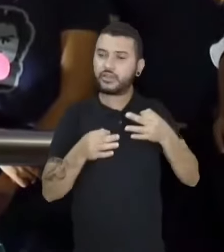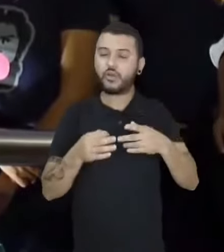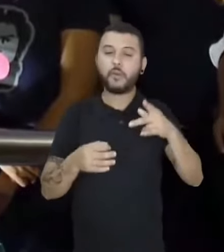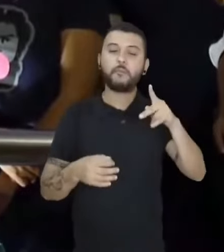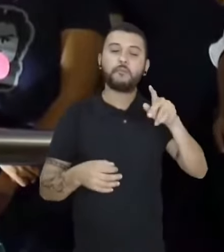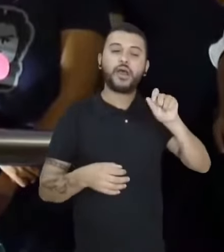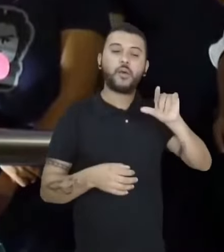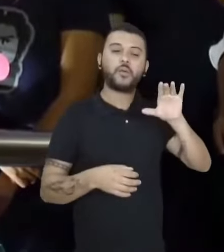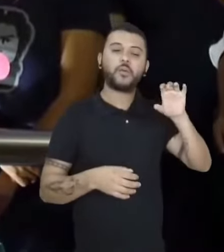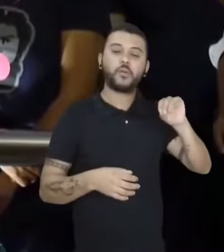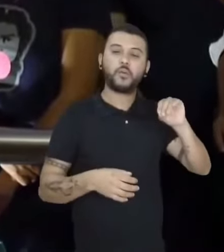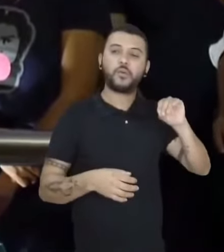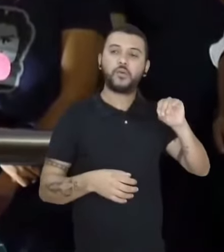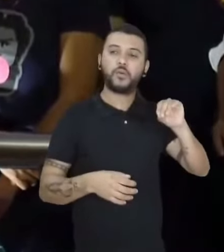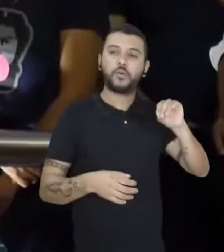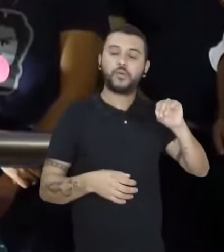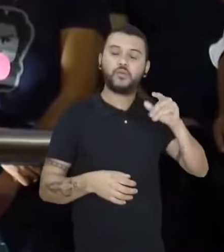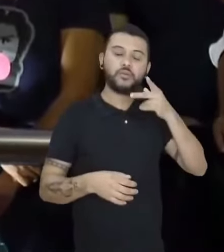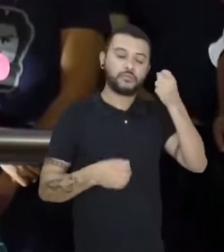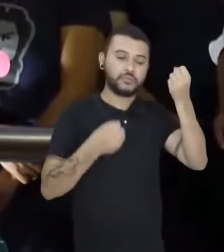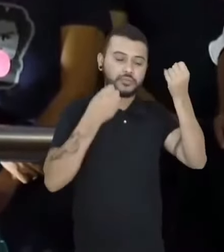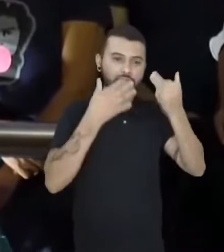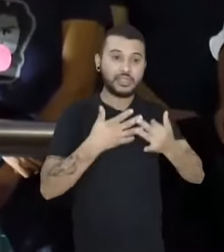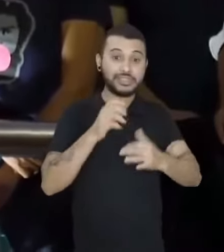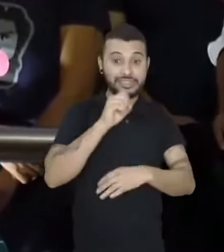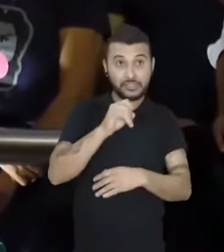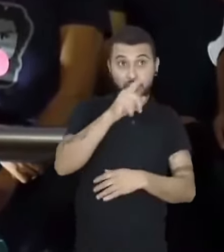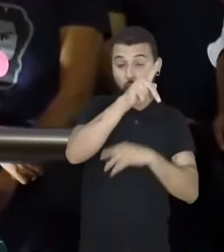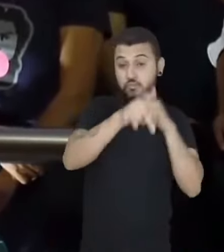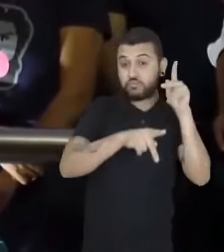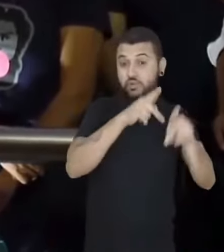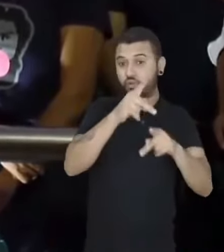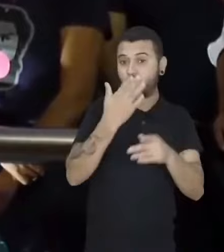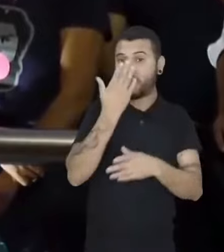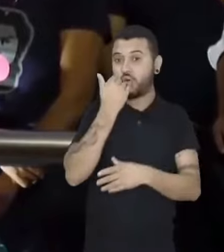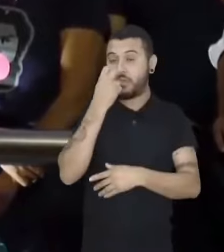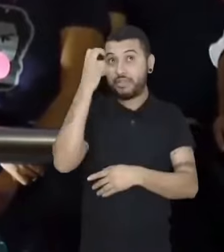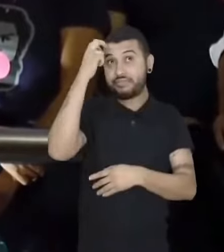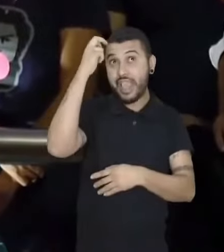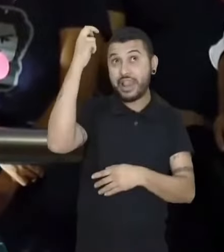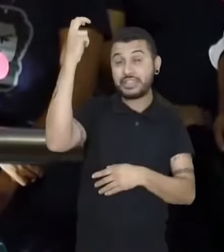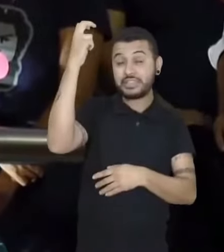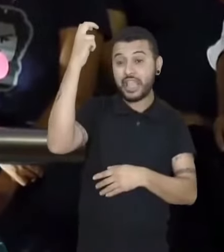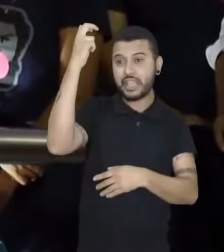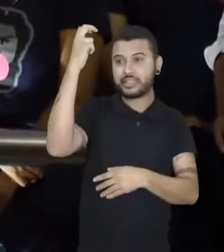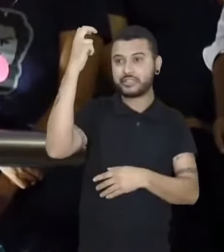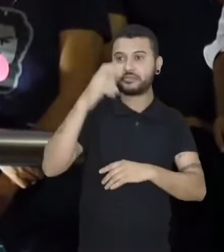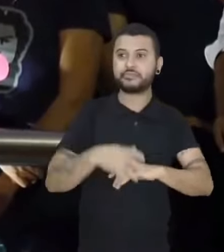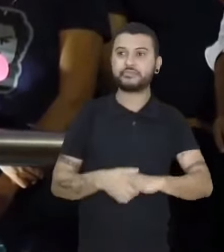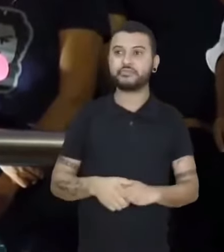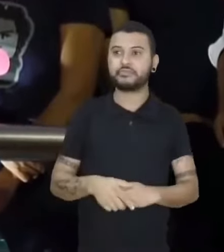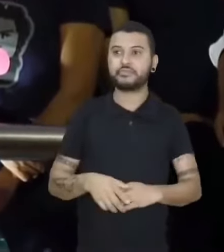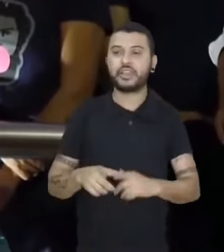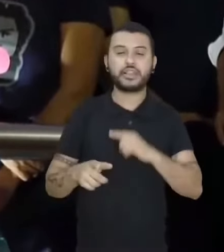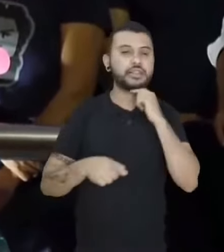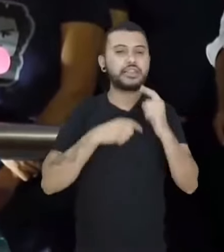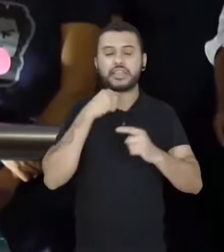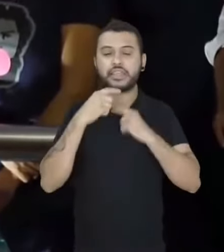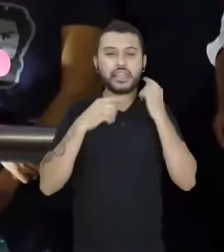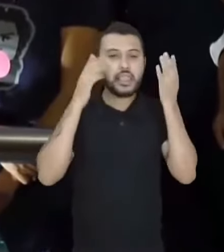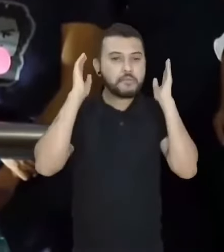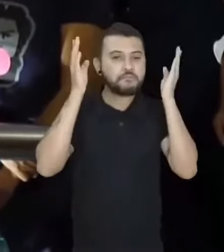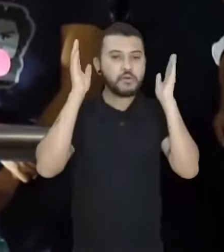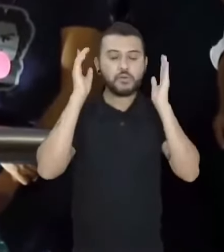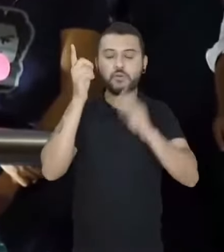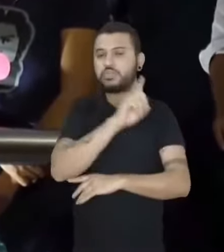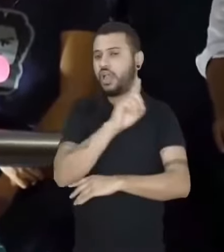dizia: ô Lula, se o povo comer, o povo fica inteligente. Ninguém é burro,